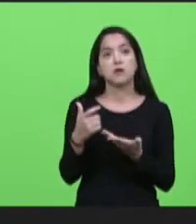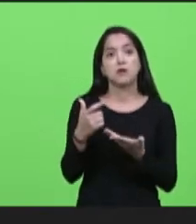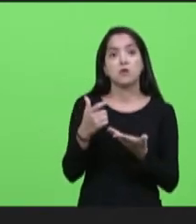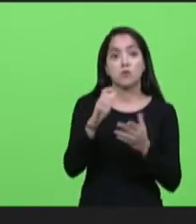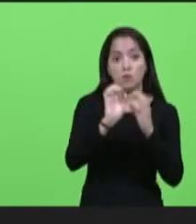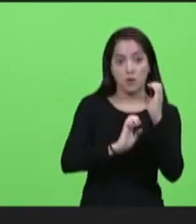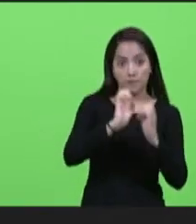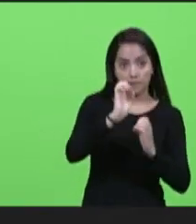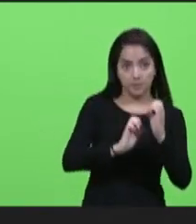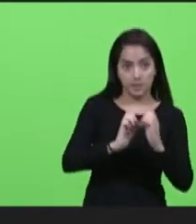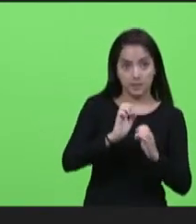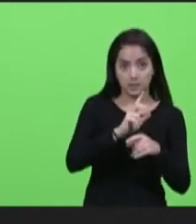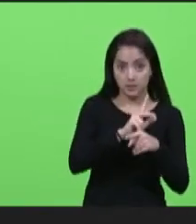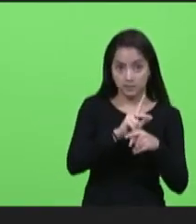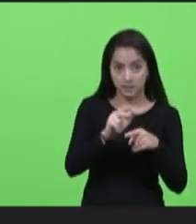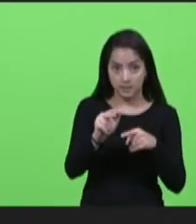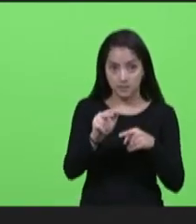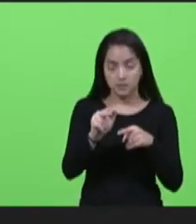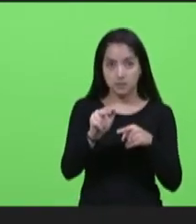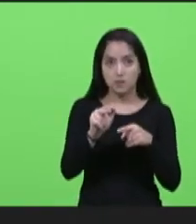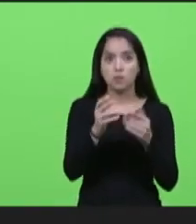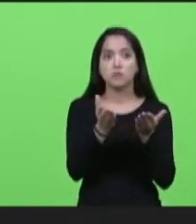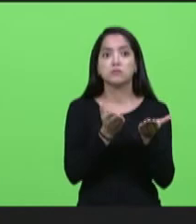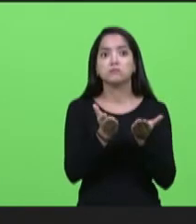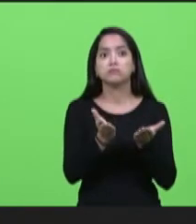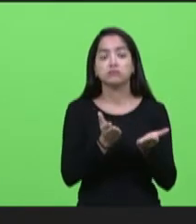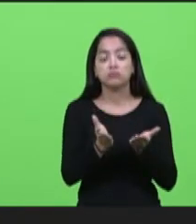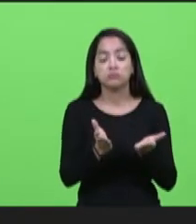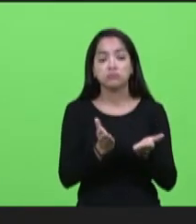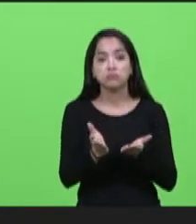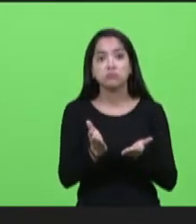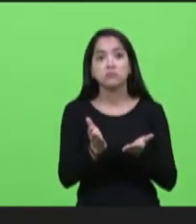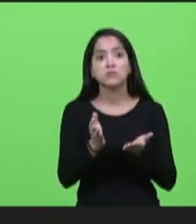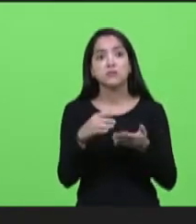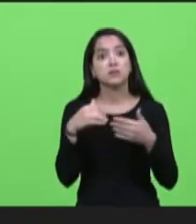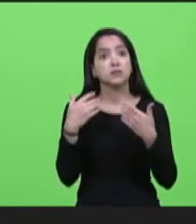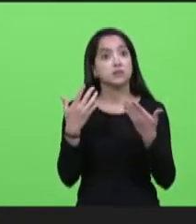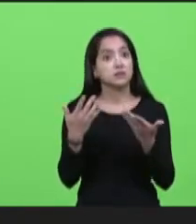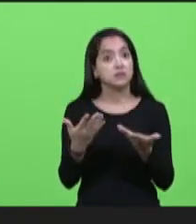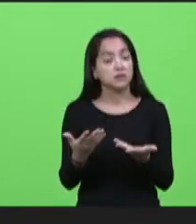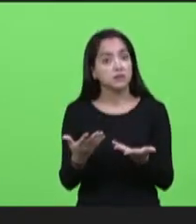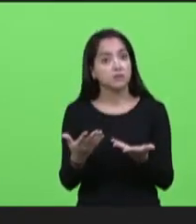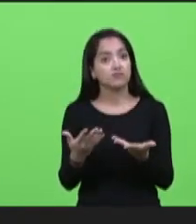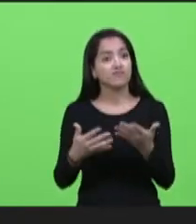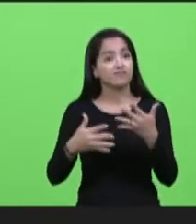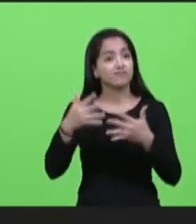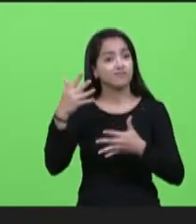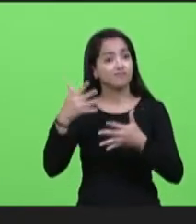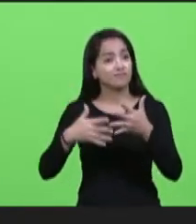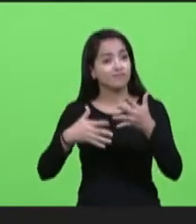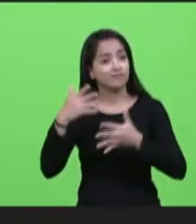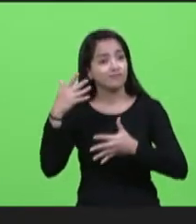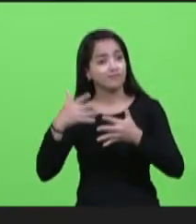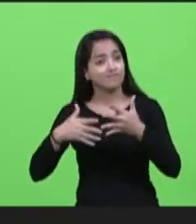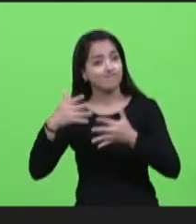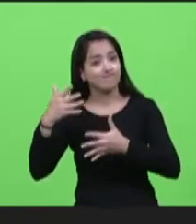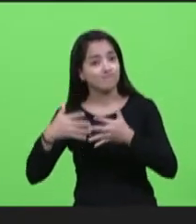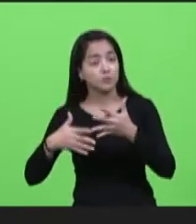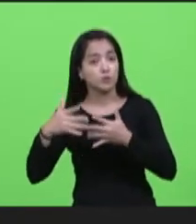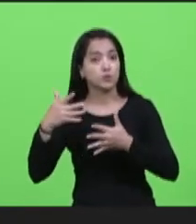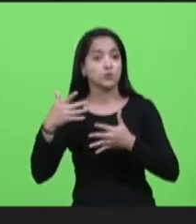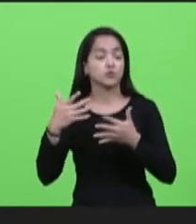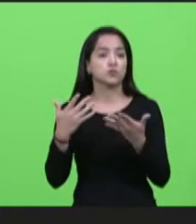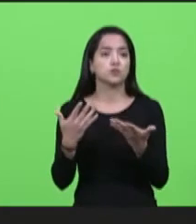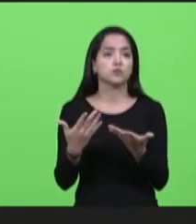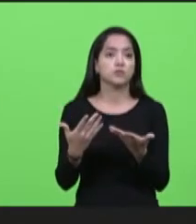venceu a licitação. Então, senhores deputados, esse troço aí está extremamente confuso, complicado, e